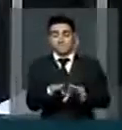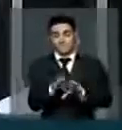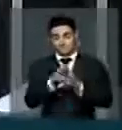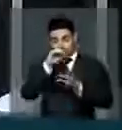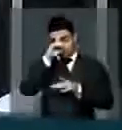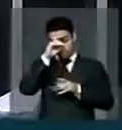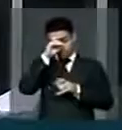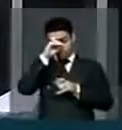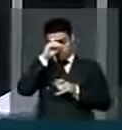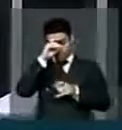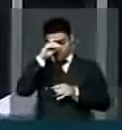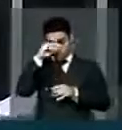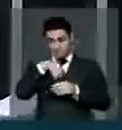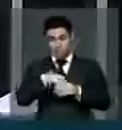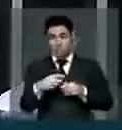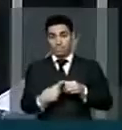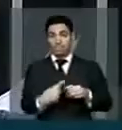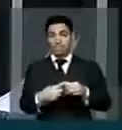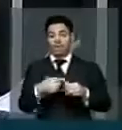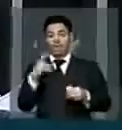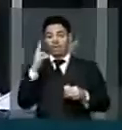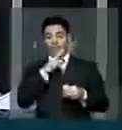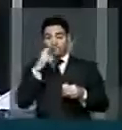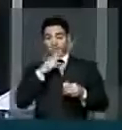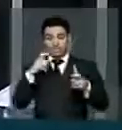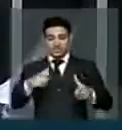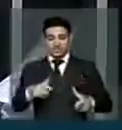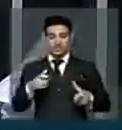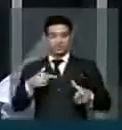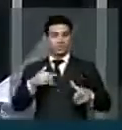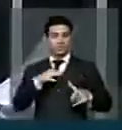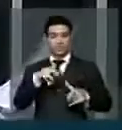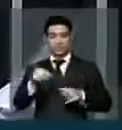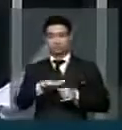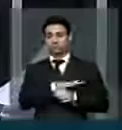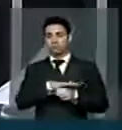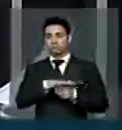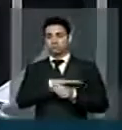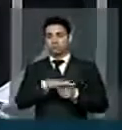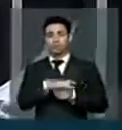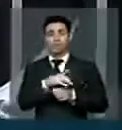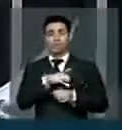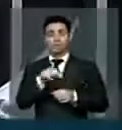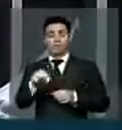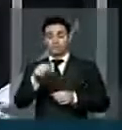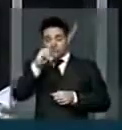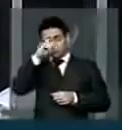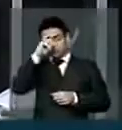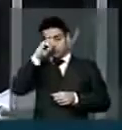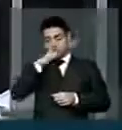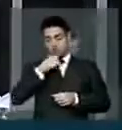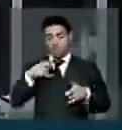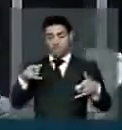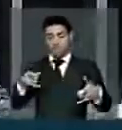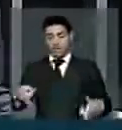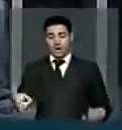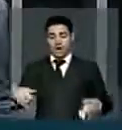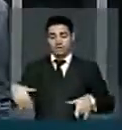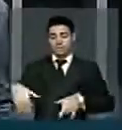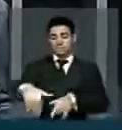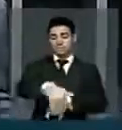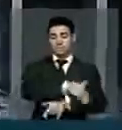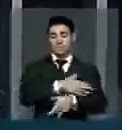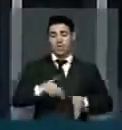do interior, as emergências de todas as capitais estão abarrotadas. Aliás, hospitais com maca no corredor virou